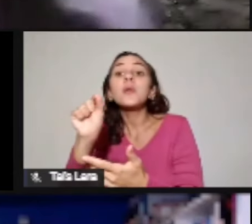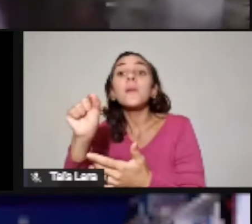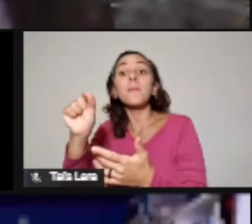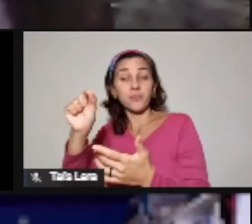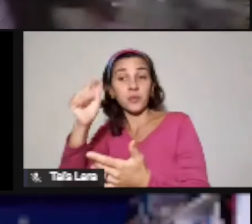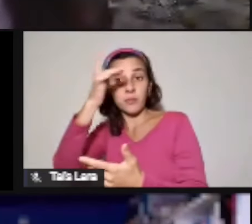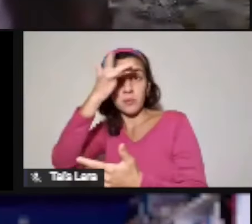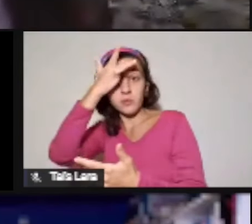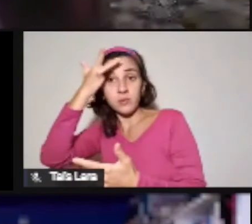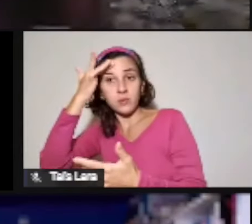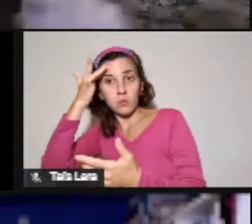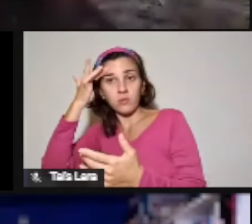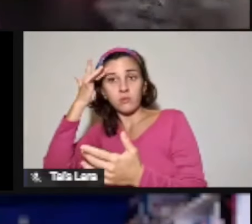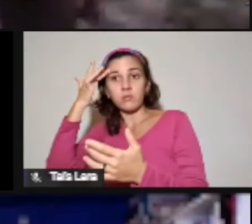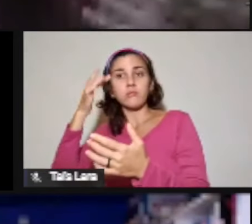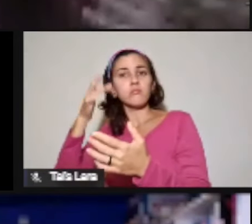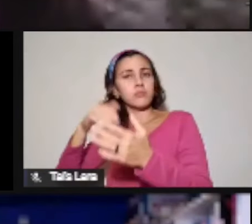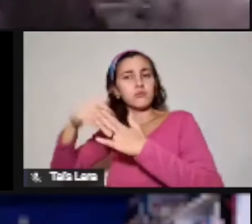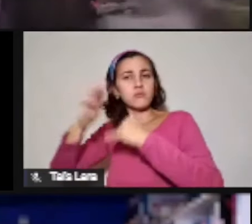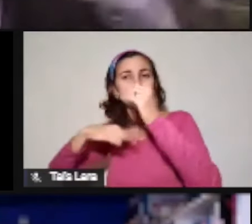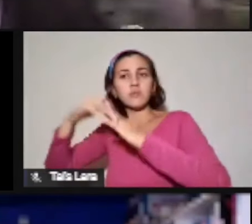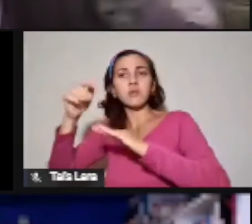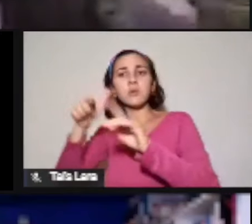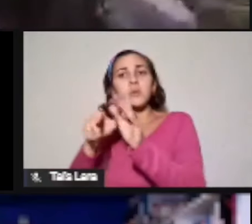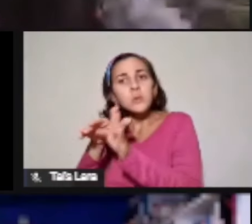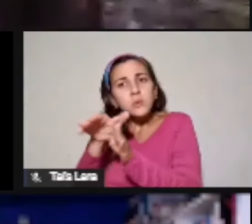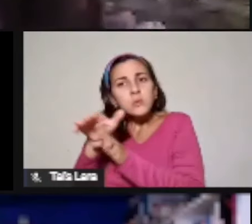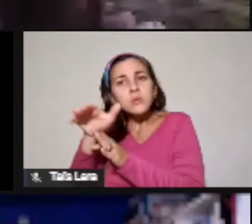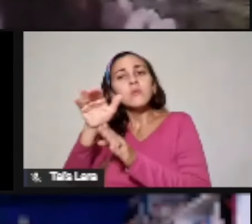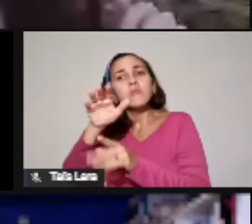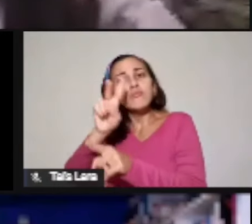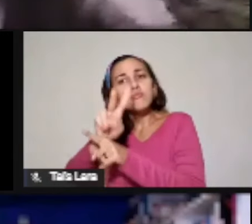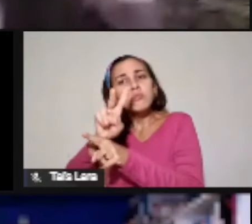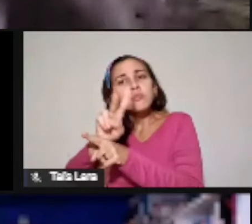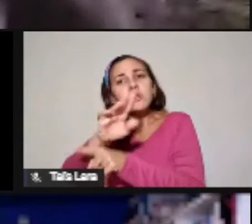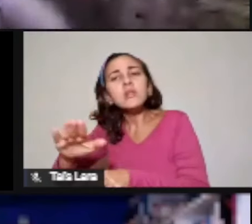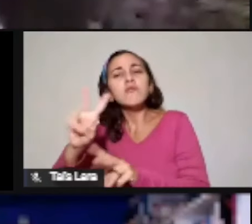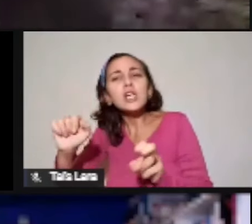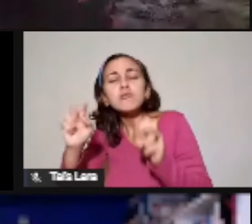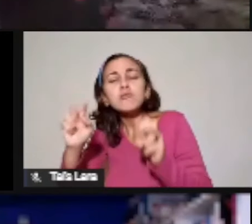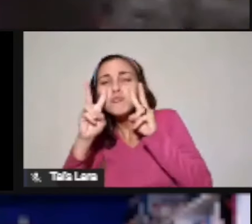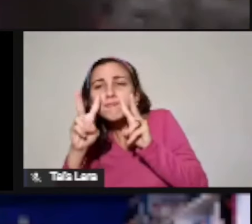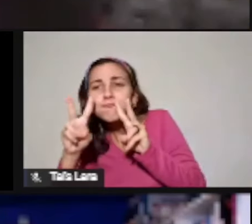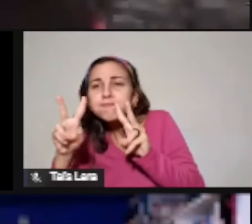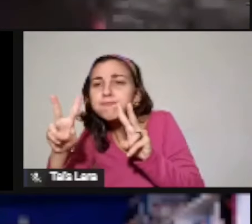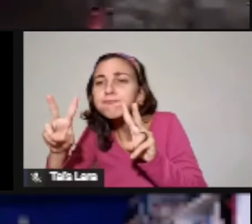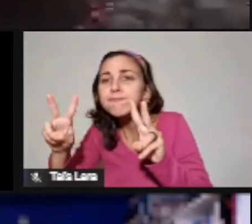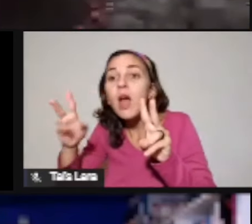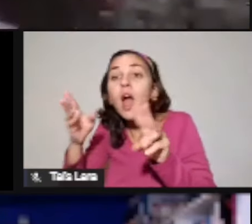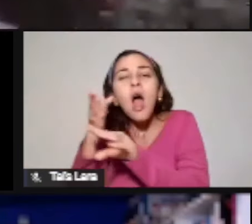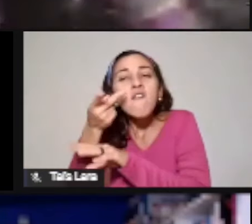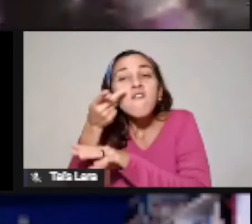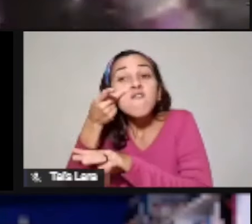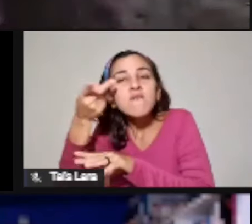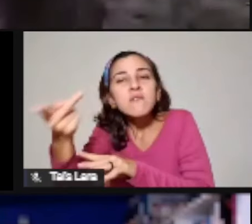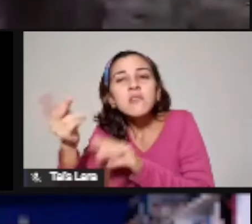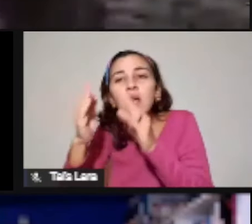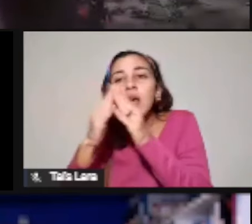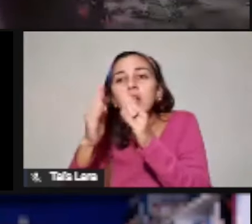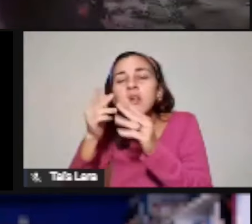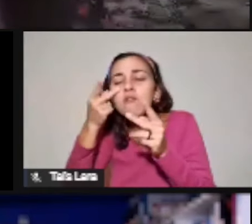se tem alguma coisa faltando, verificar, né, se o ambiente está limpo, se a mãe, de repente, não está com uma depressão pós-parto, ninguém